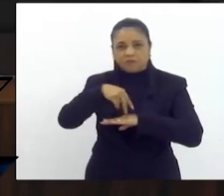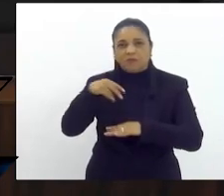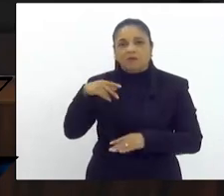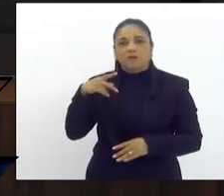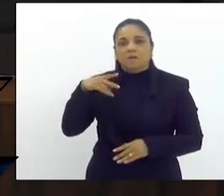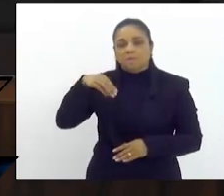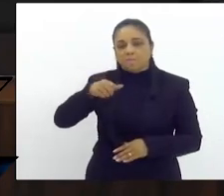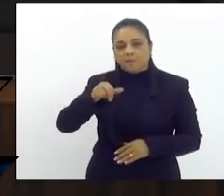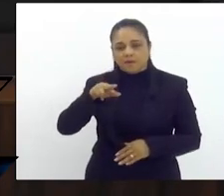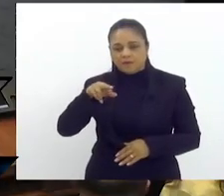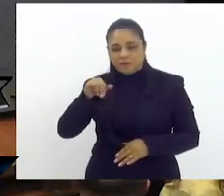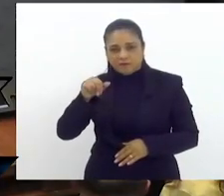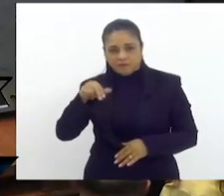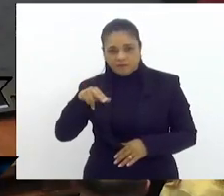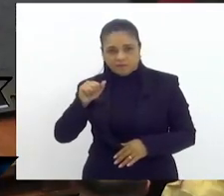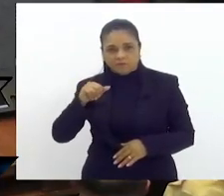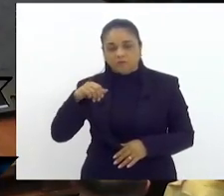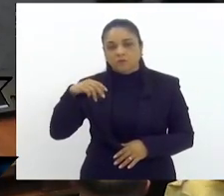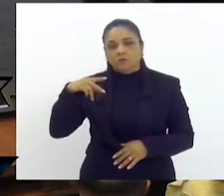MST